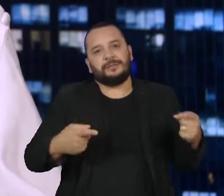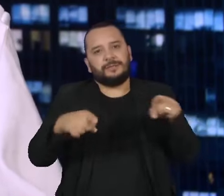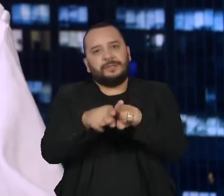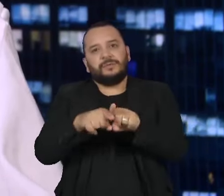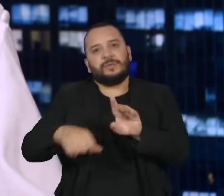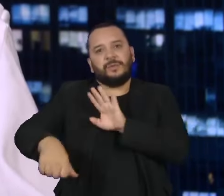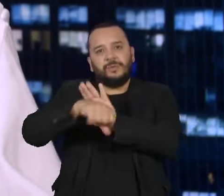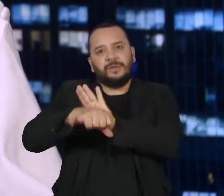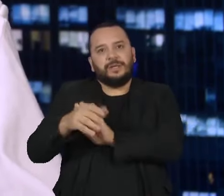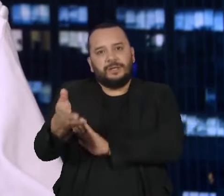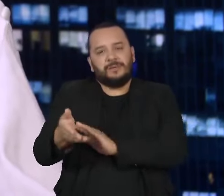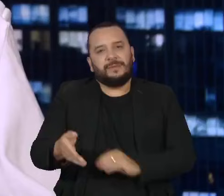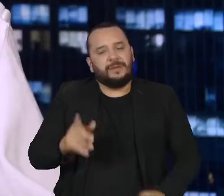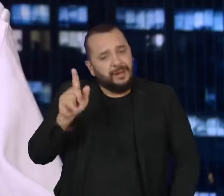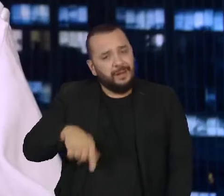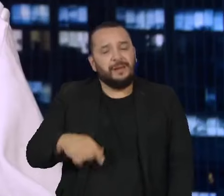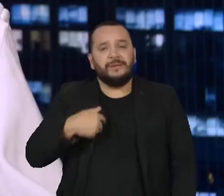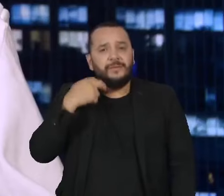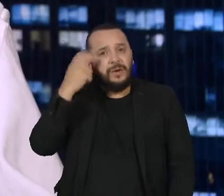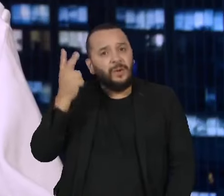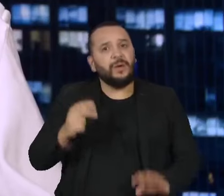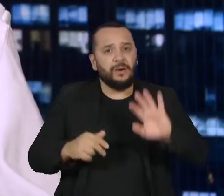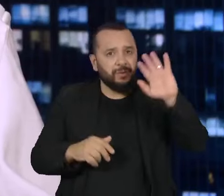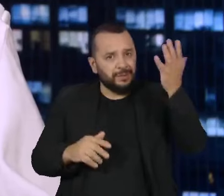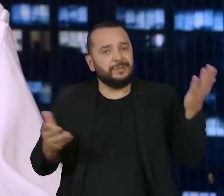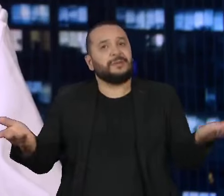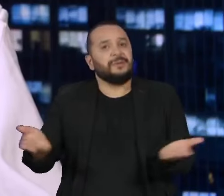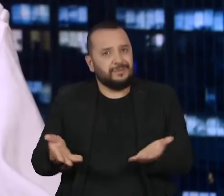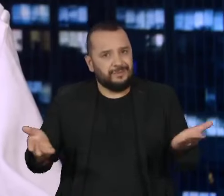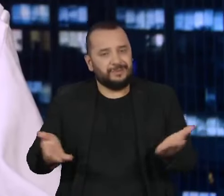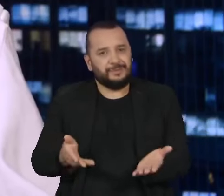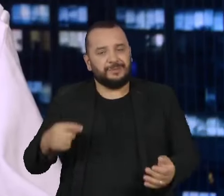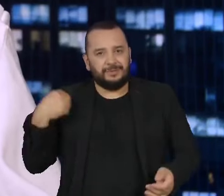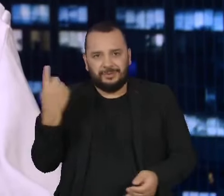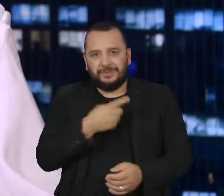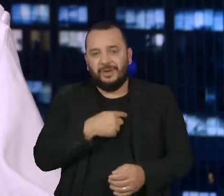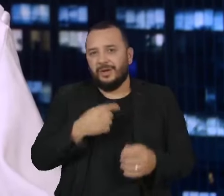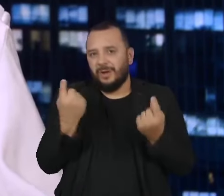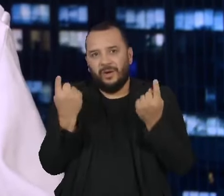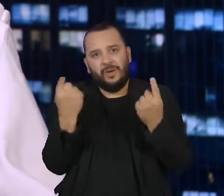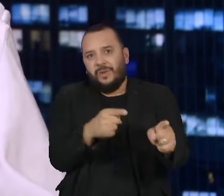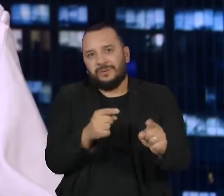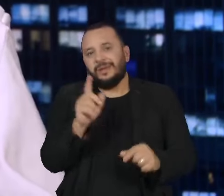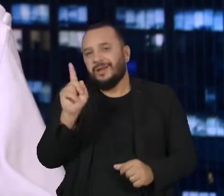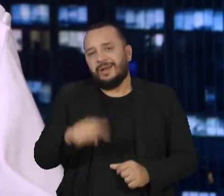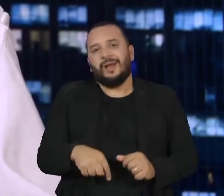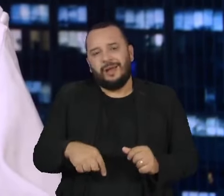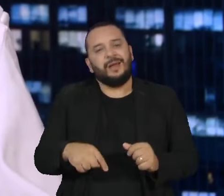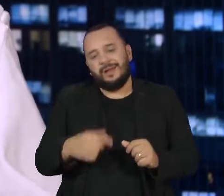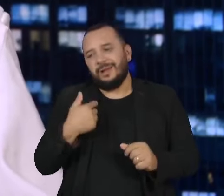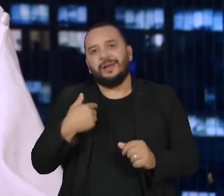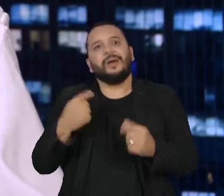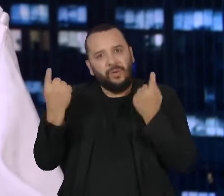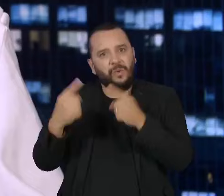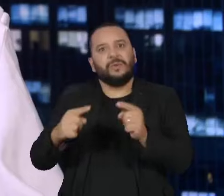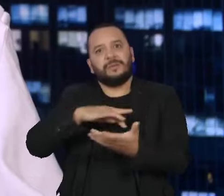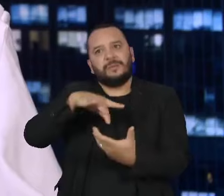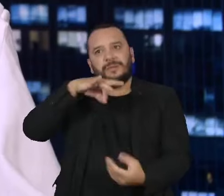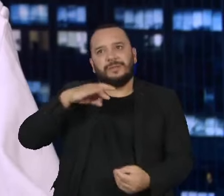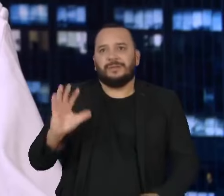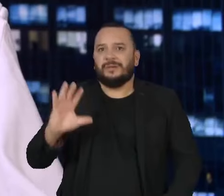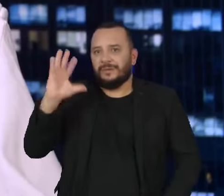Então, é um absurdo o que aconteceu hoje, né? Tem nosso total repúdio, a gente acha que é uma afronta à democracia o que aconteceu